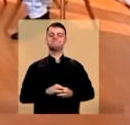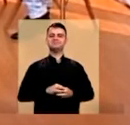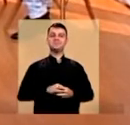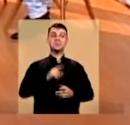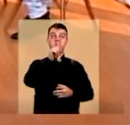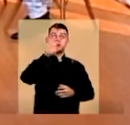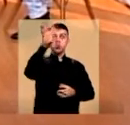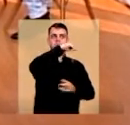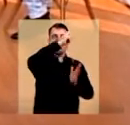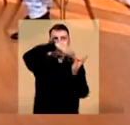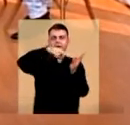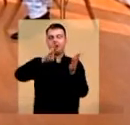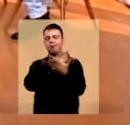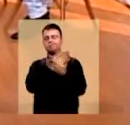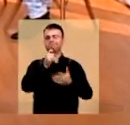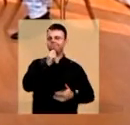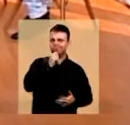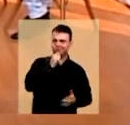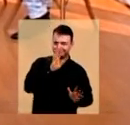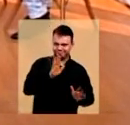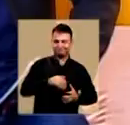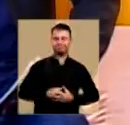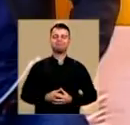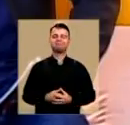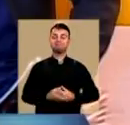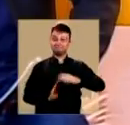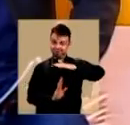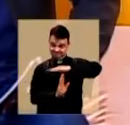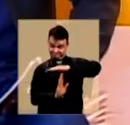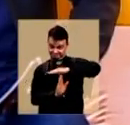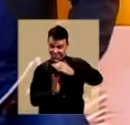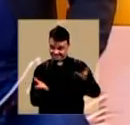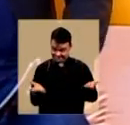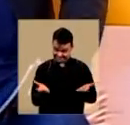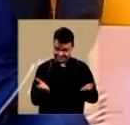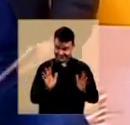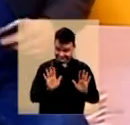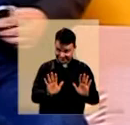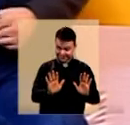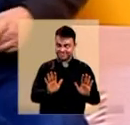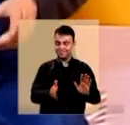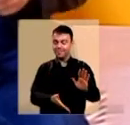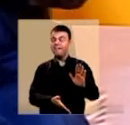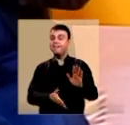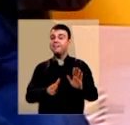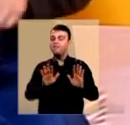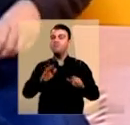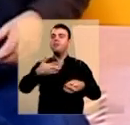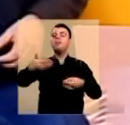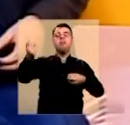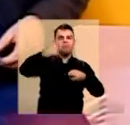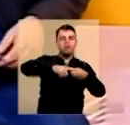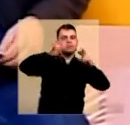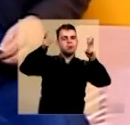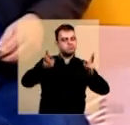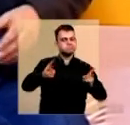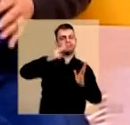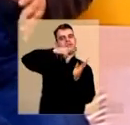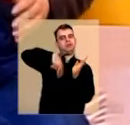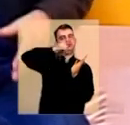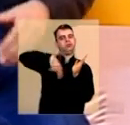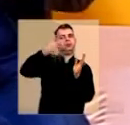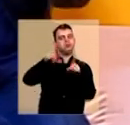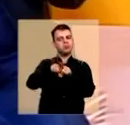não efetivamente de leituras, né? Vamos fazer um intervalinho, Matheus? Vamos sim, Vivi, a gente volta no próximo bloco falando